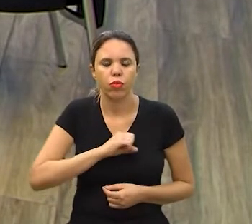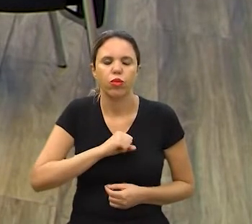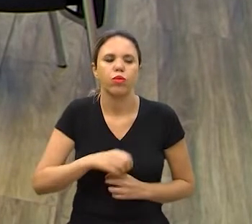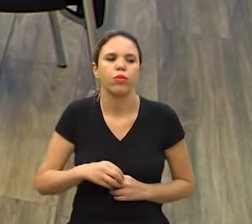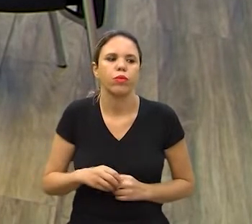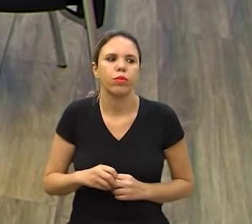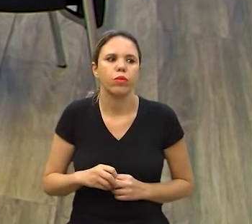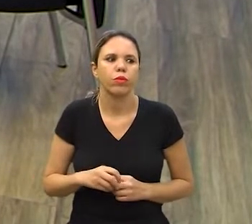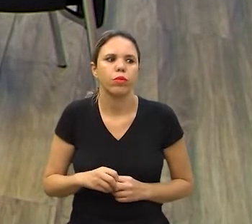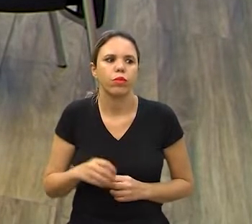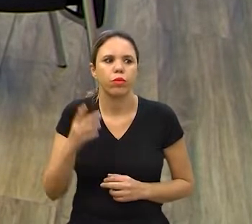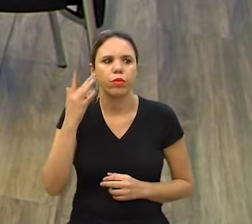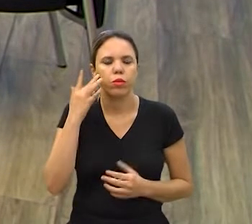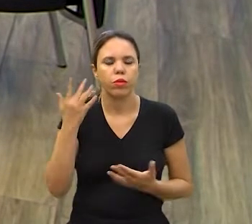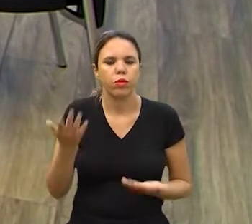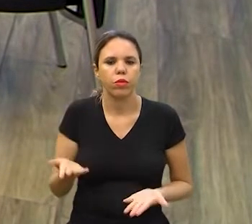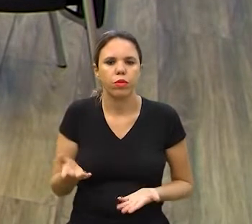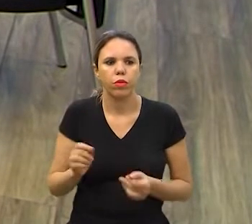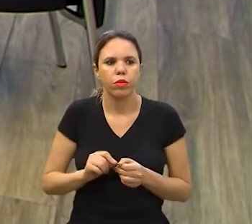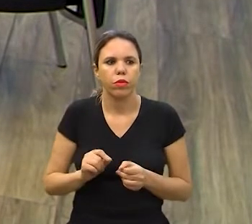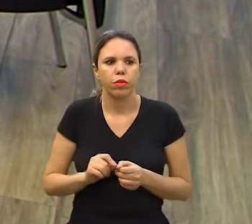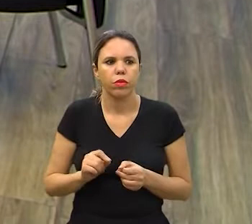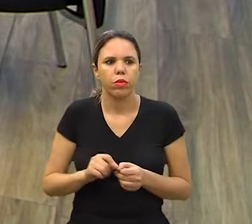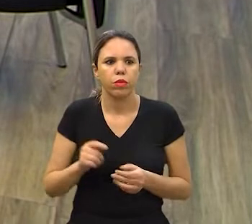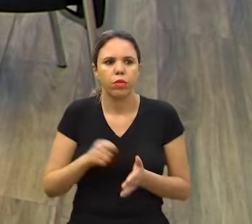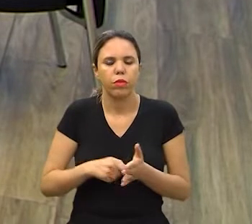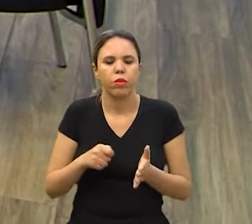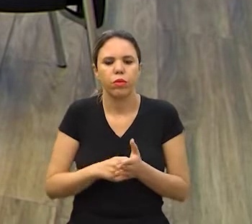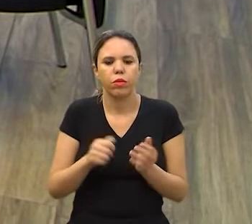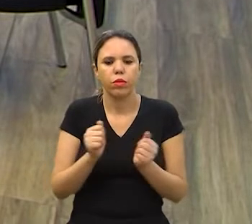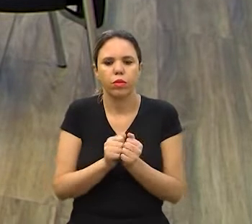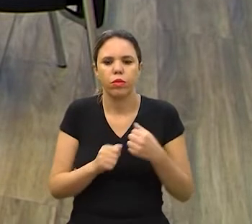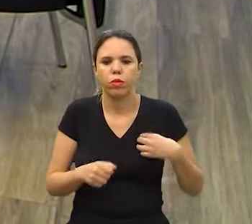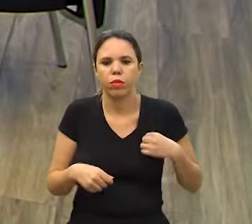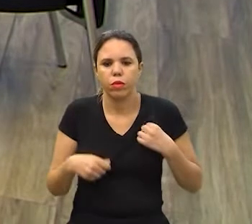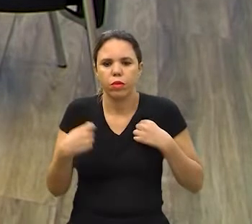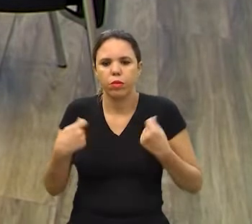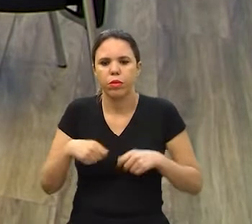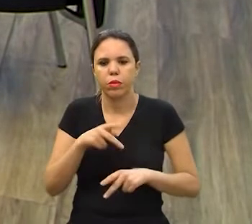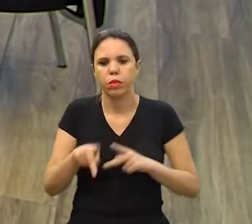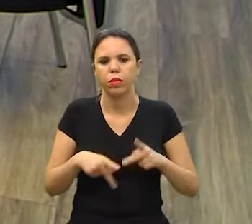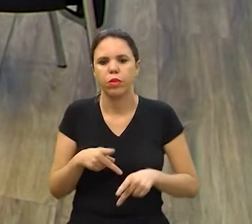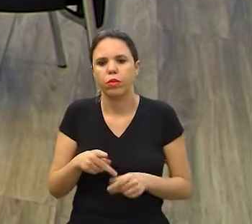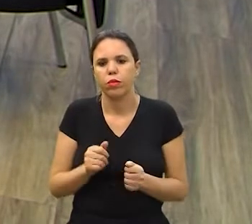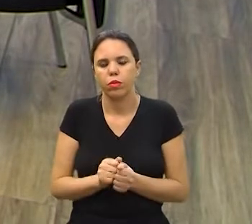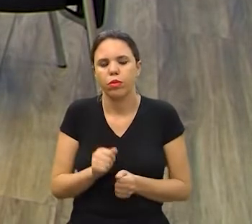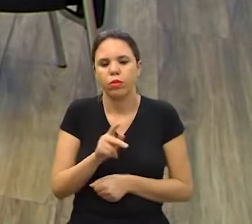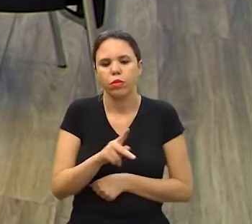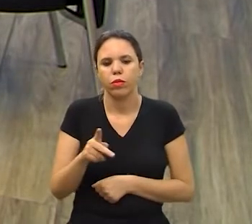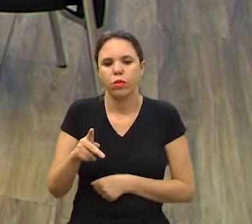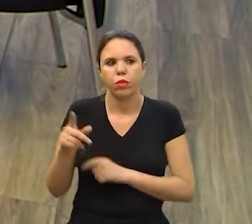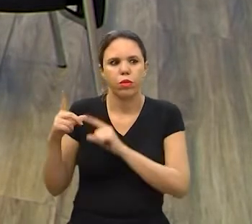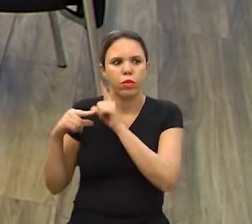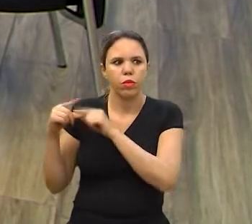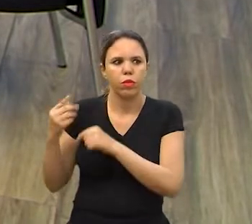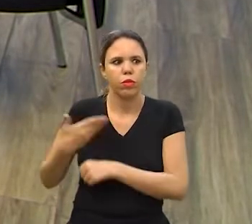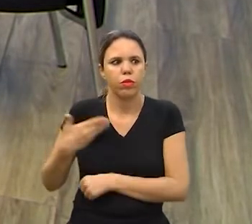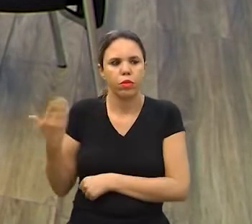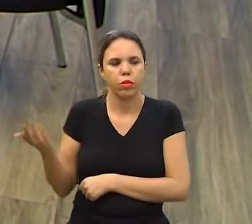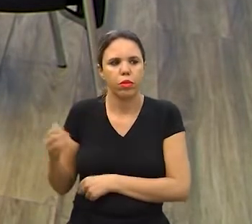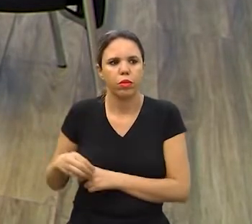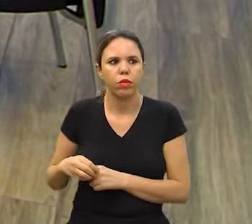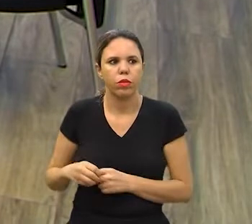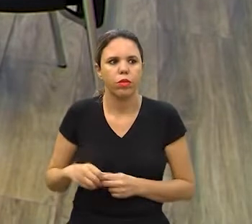senhor gostou. Então, acho assim, isso tem que ser feito, tem que ser lutado junto. Nós precisamos de gente como o professor, o Major Jaime, que está aqui, que é um amigo